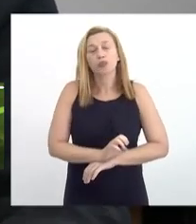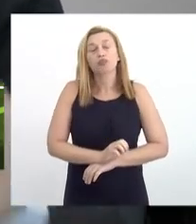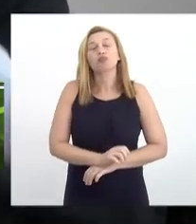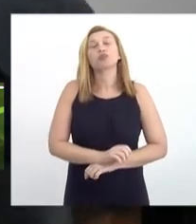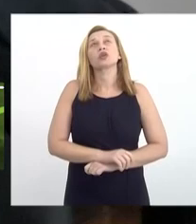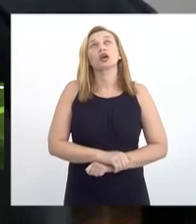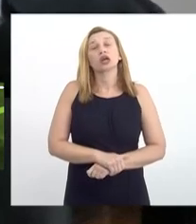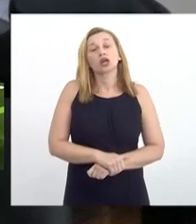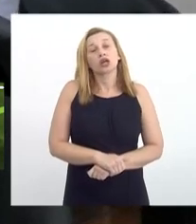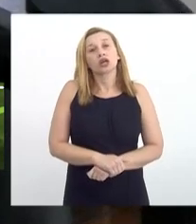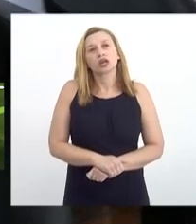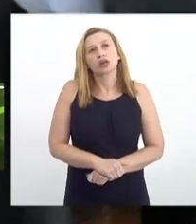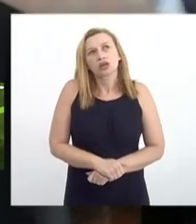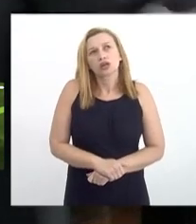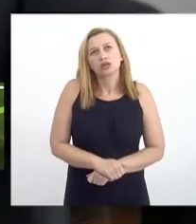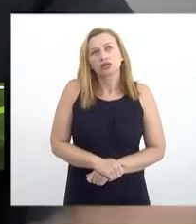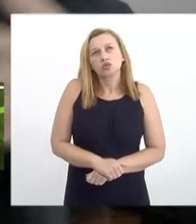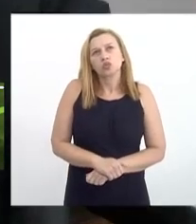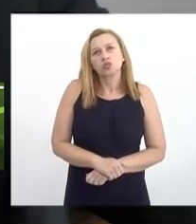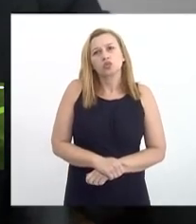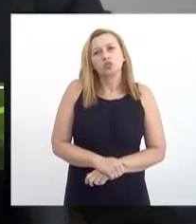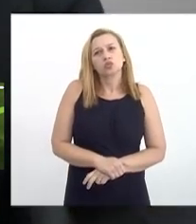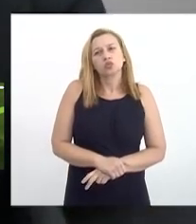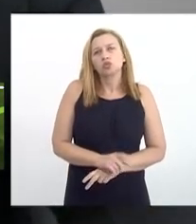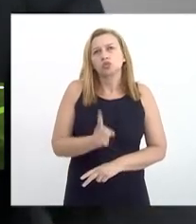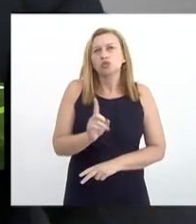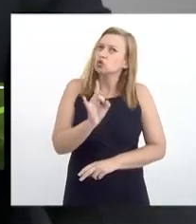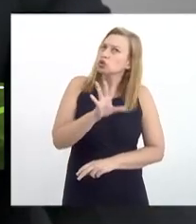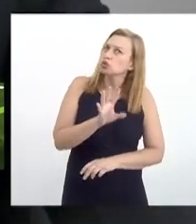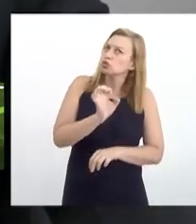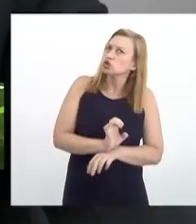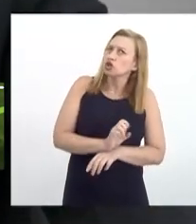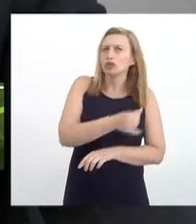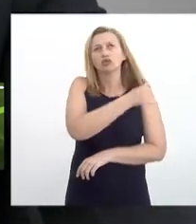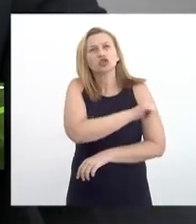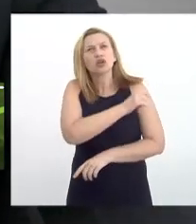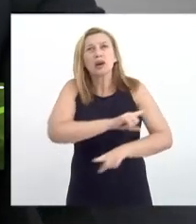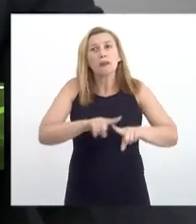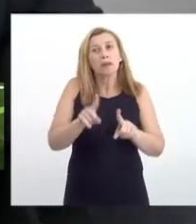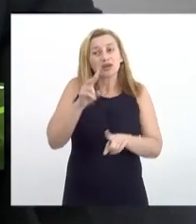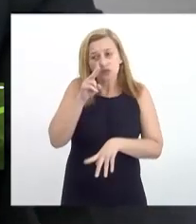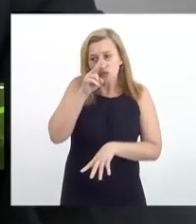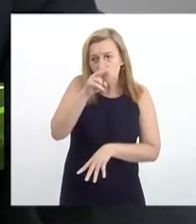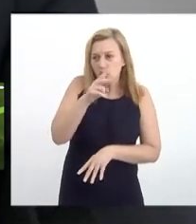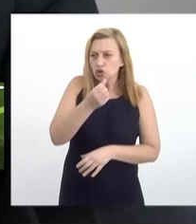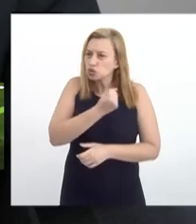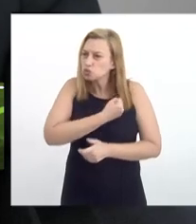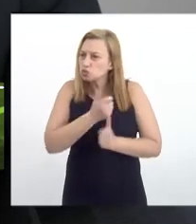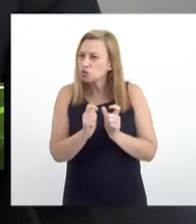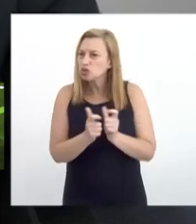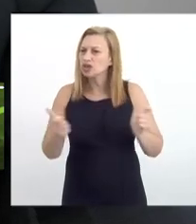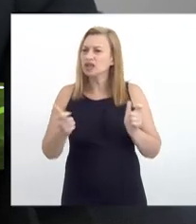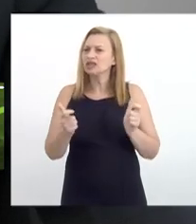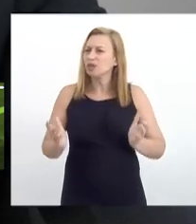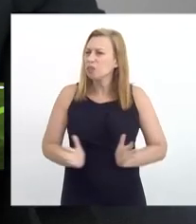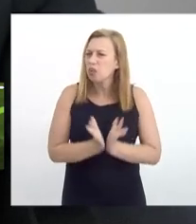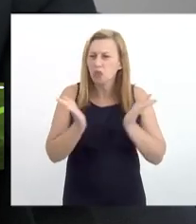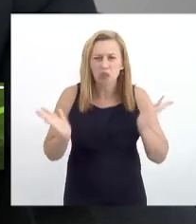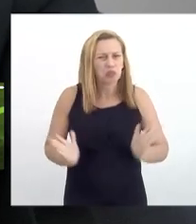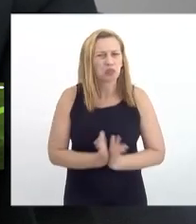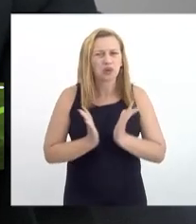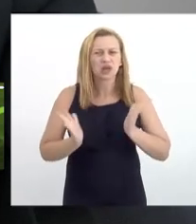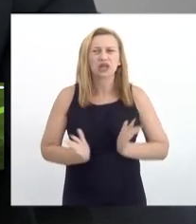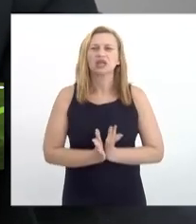vivemos uma situação no Estado de, não é só no Estado do Rio de Janeiro, mas, forte aumento da pobreza, da miséria, da